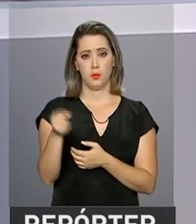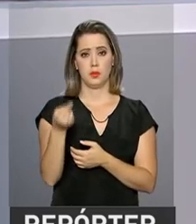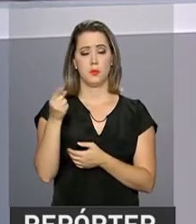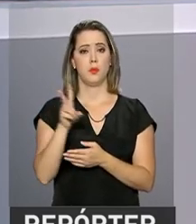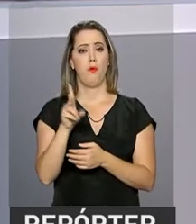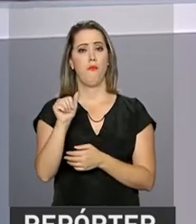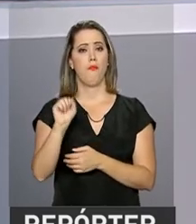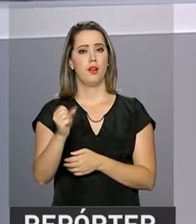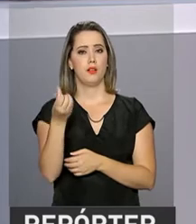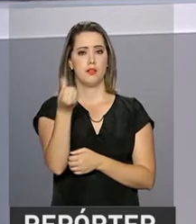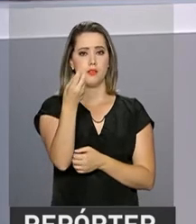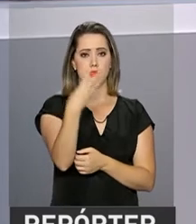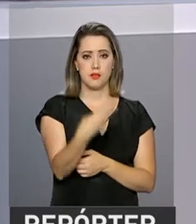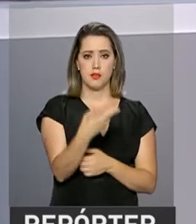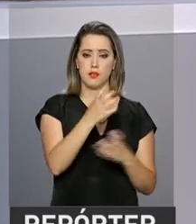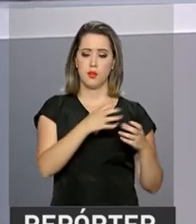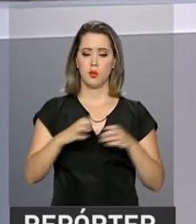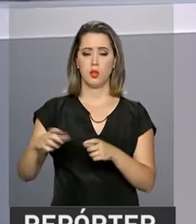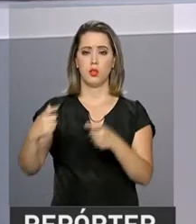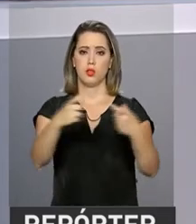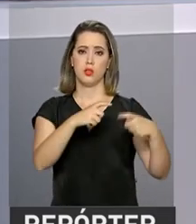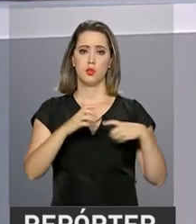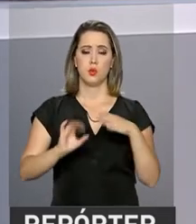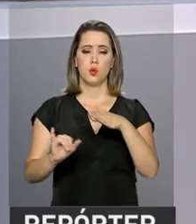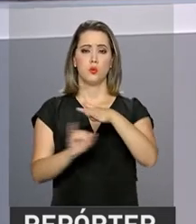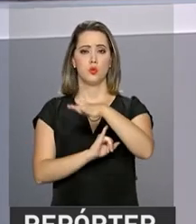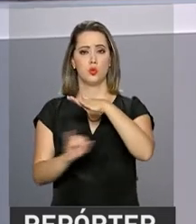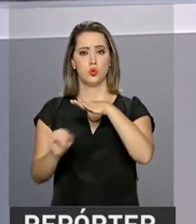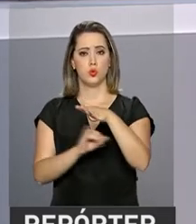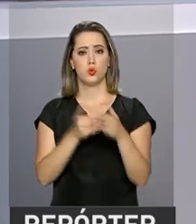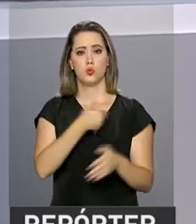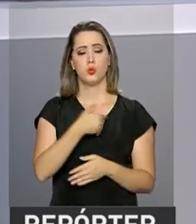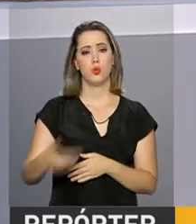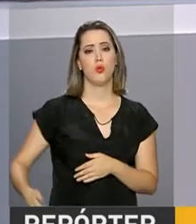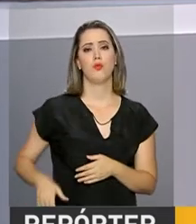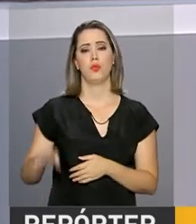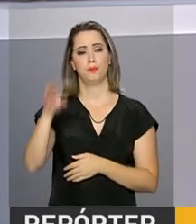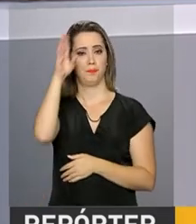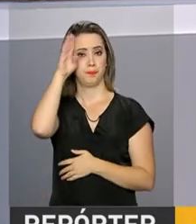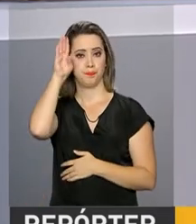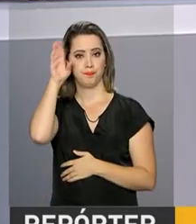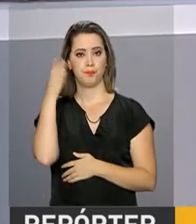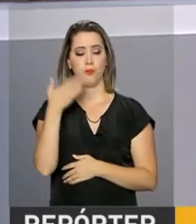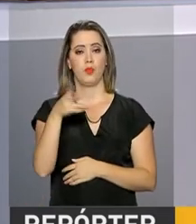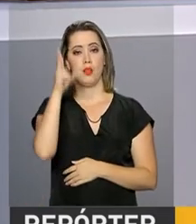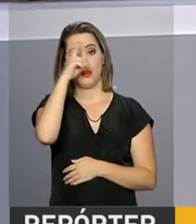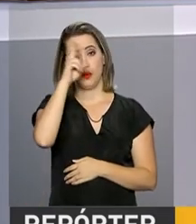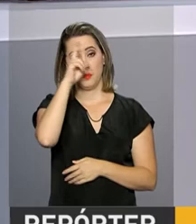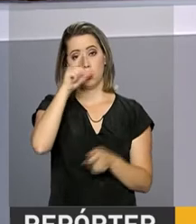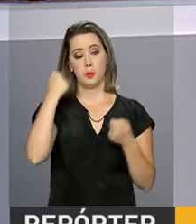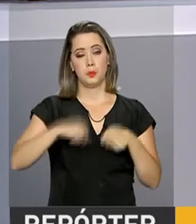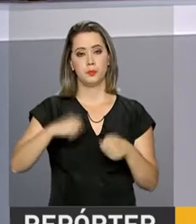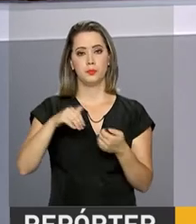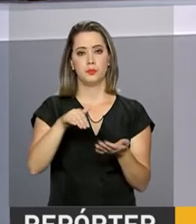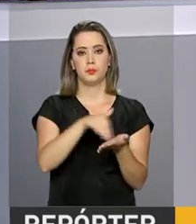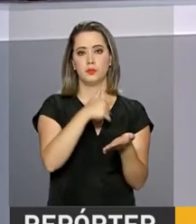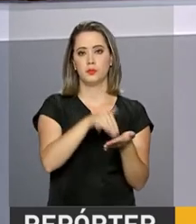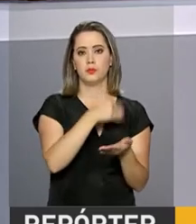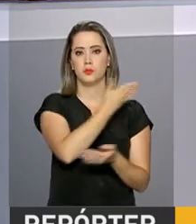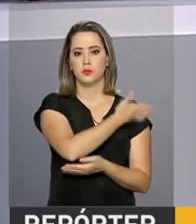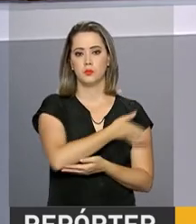63 instituições públicas de educação superior lembrando que as inscrições devem ser feitas exclusivamente